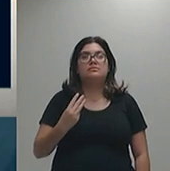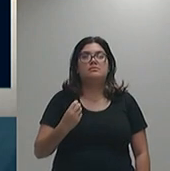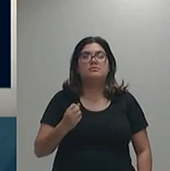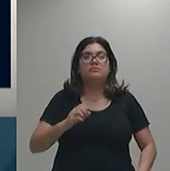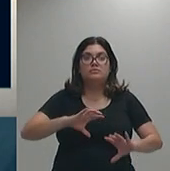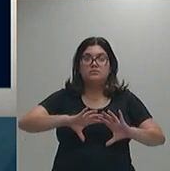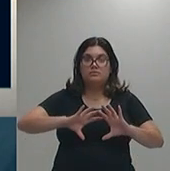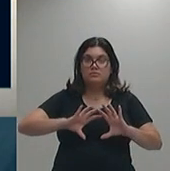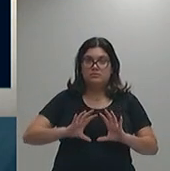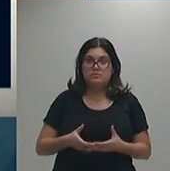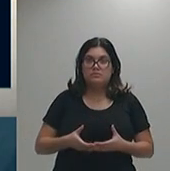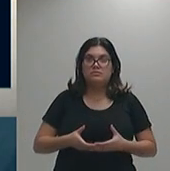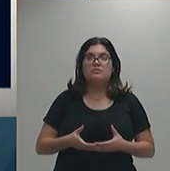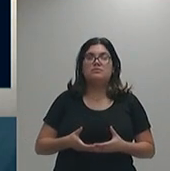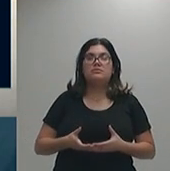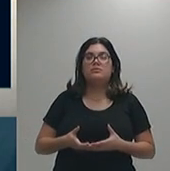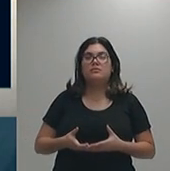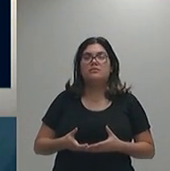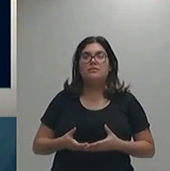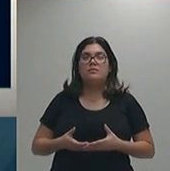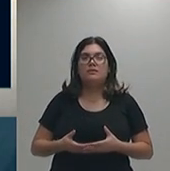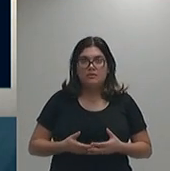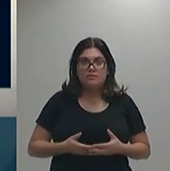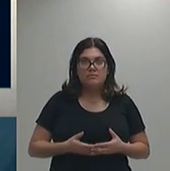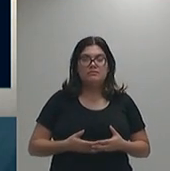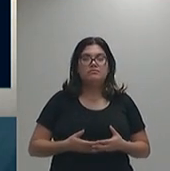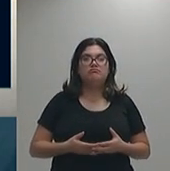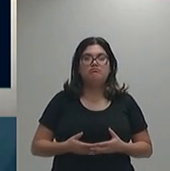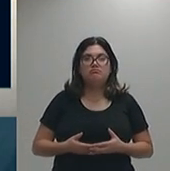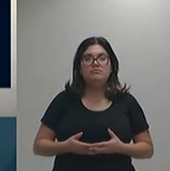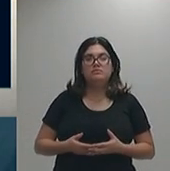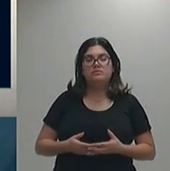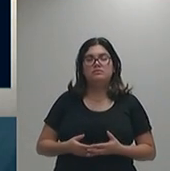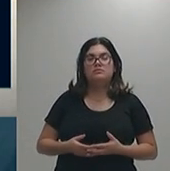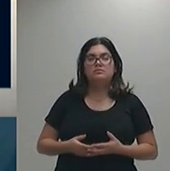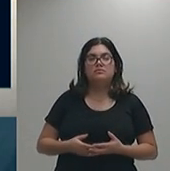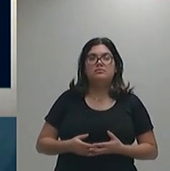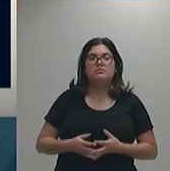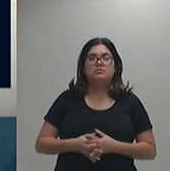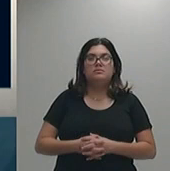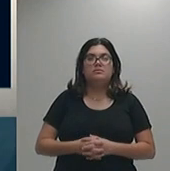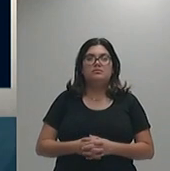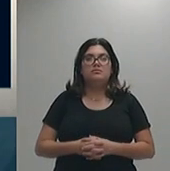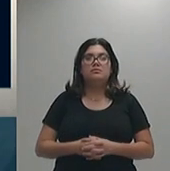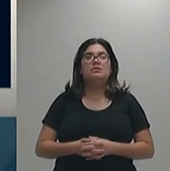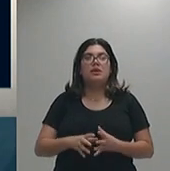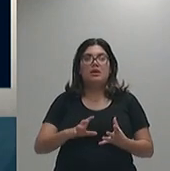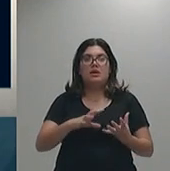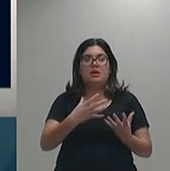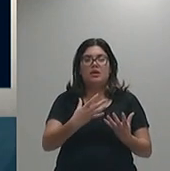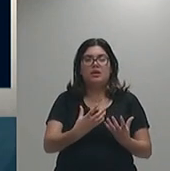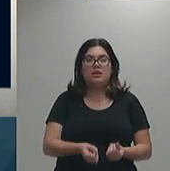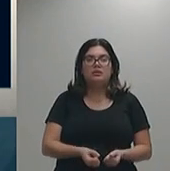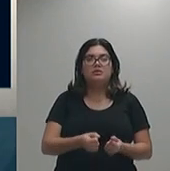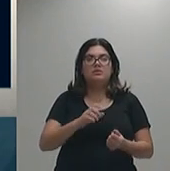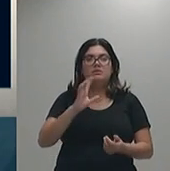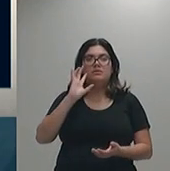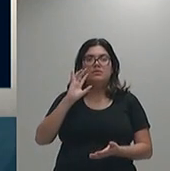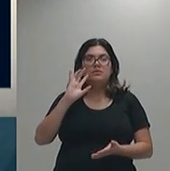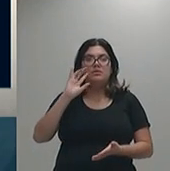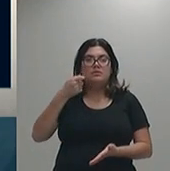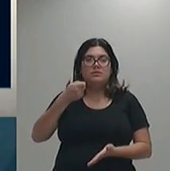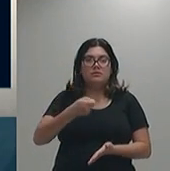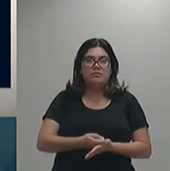e a sessão no caso concreto o recurso especial deve ser provido para estabelecer restabelecer na